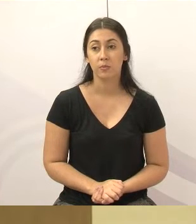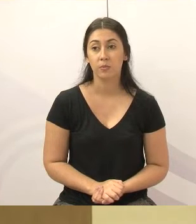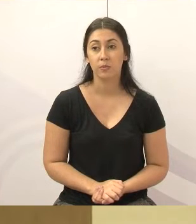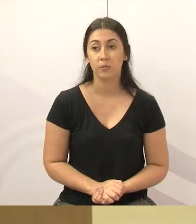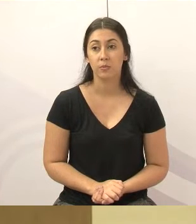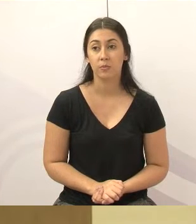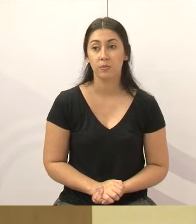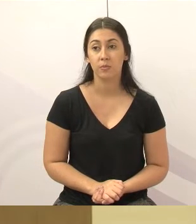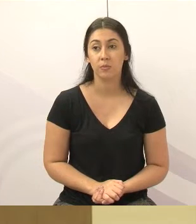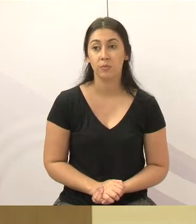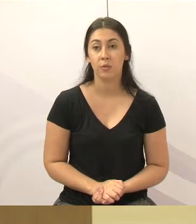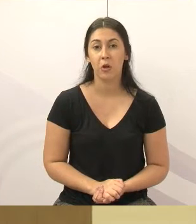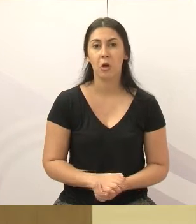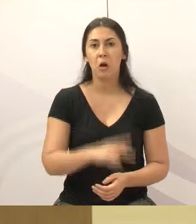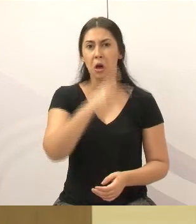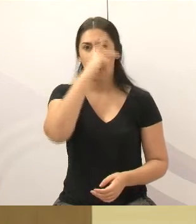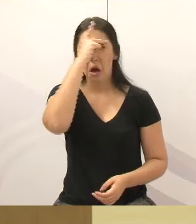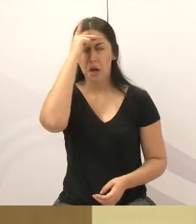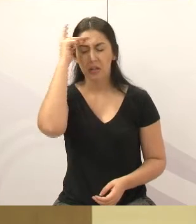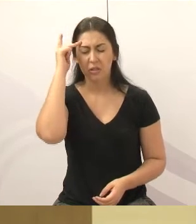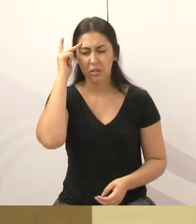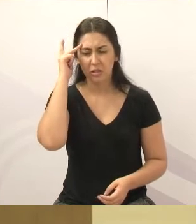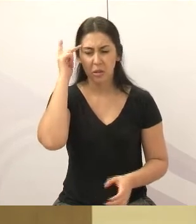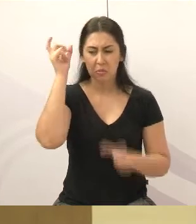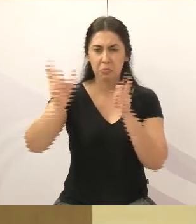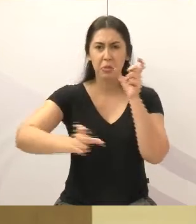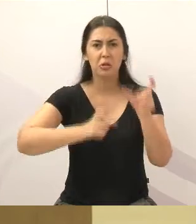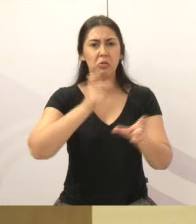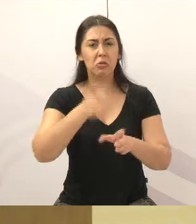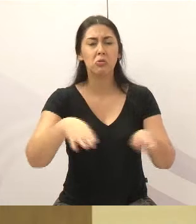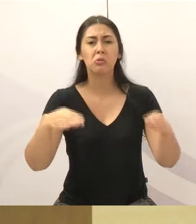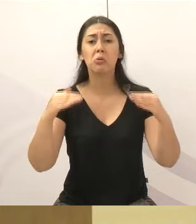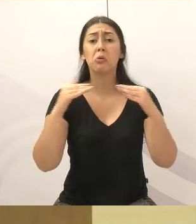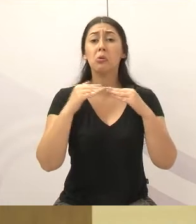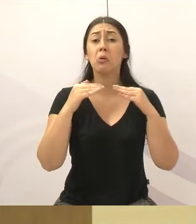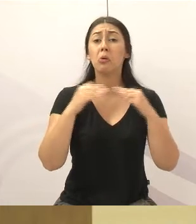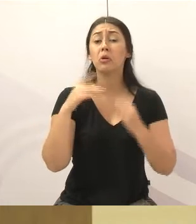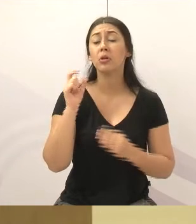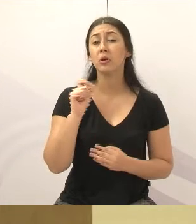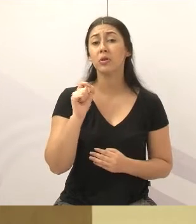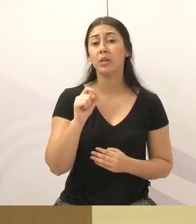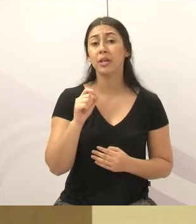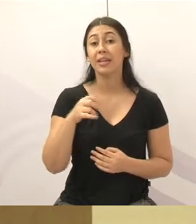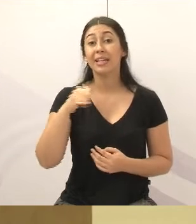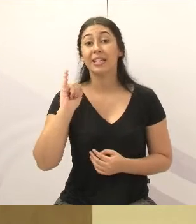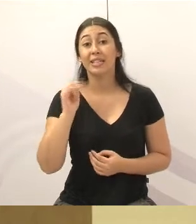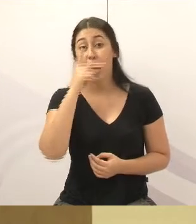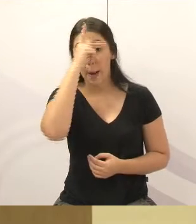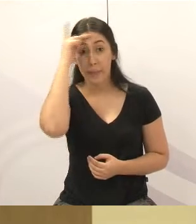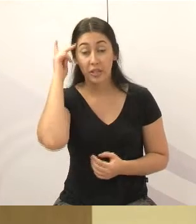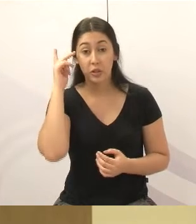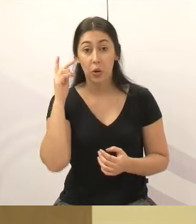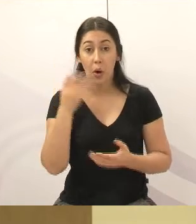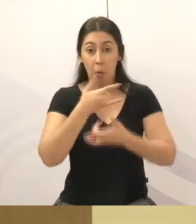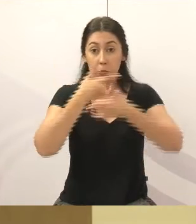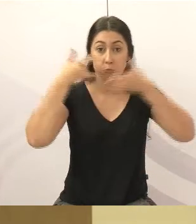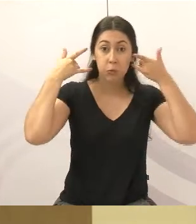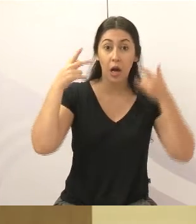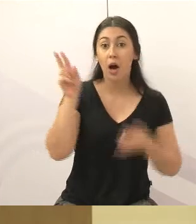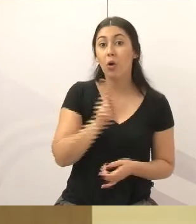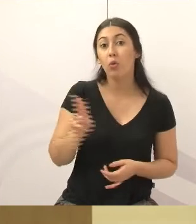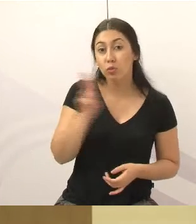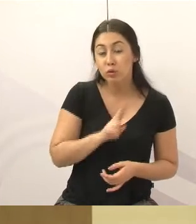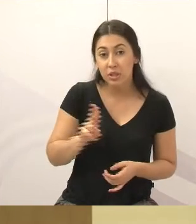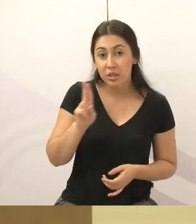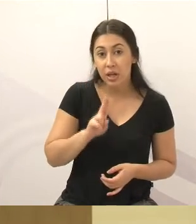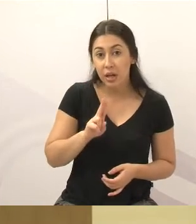praticamente o consenso de que a utilização da máscara, ela acaba por minimizar a